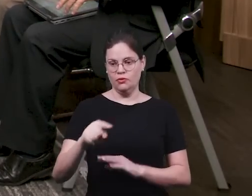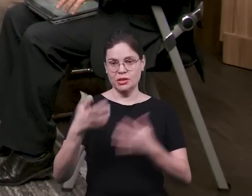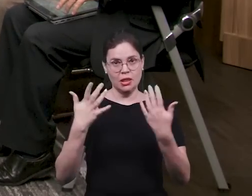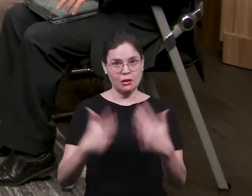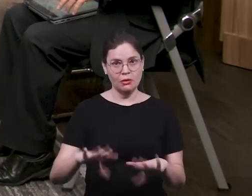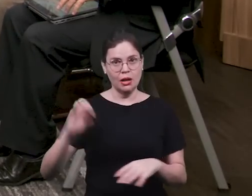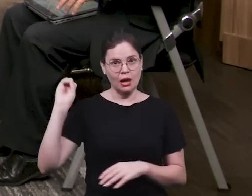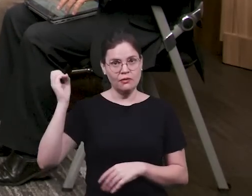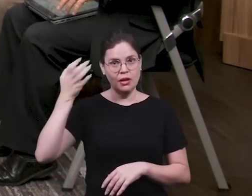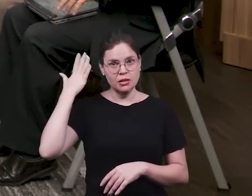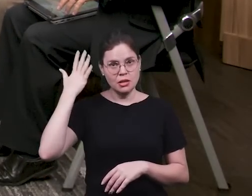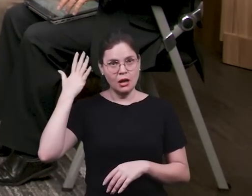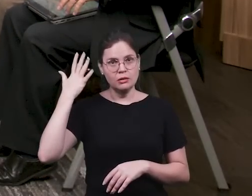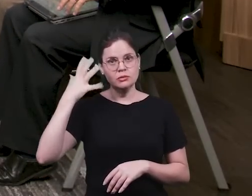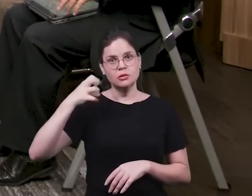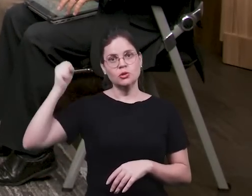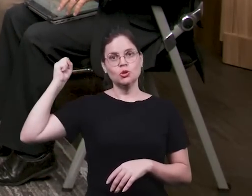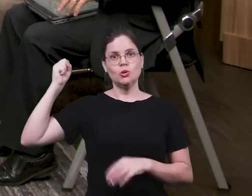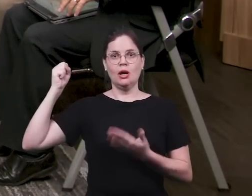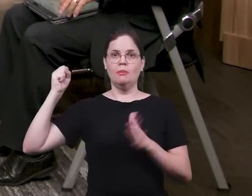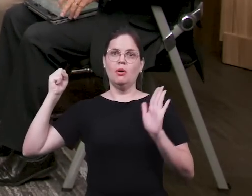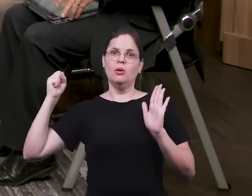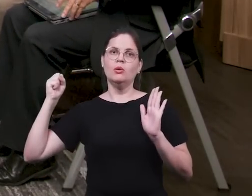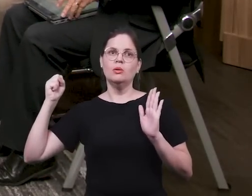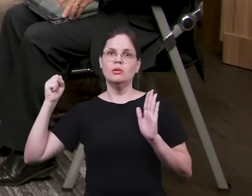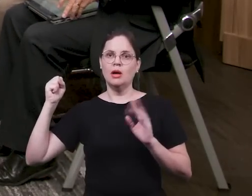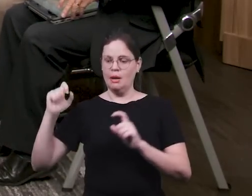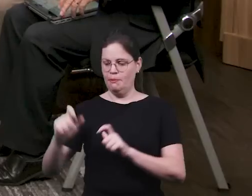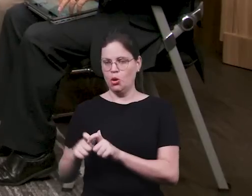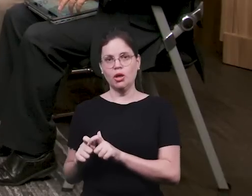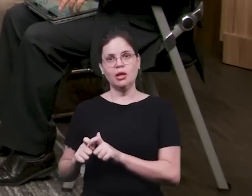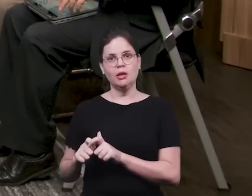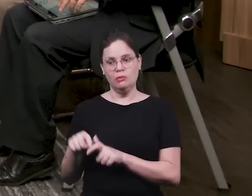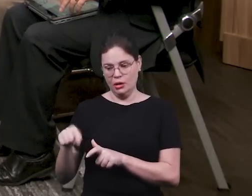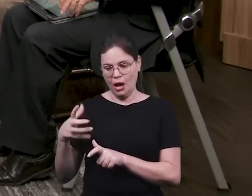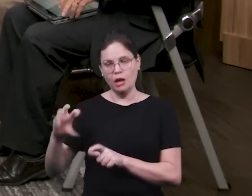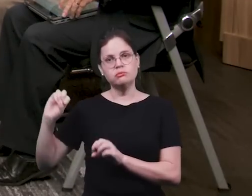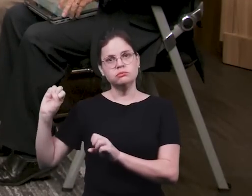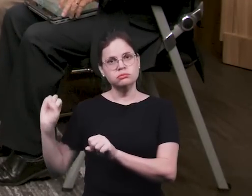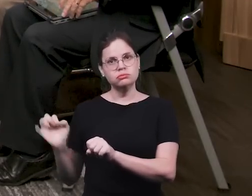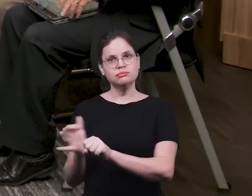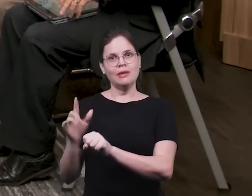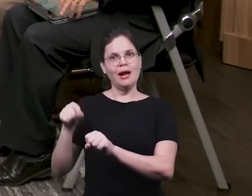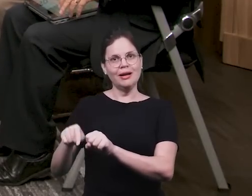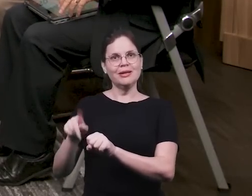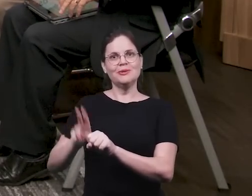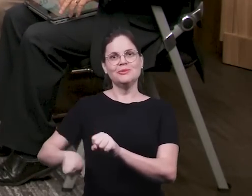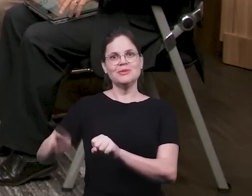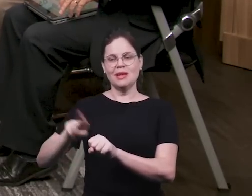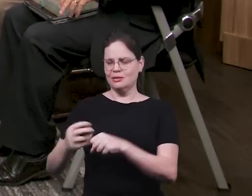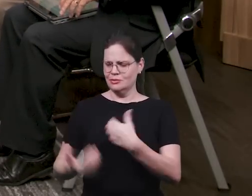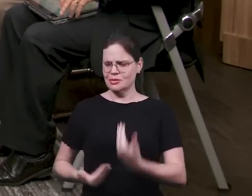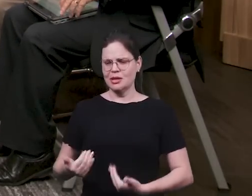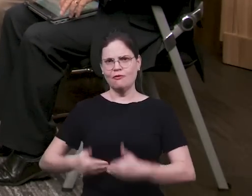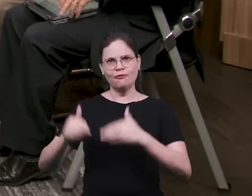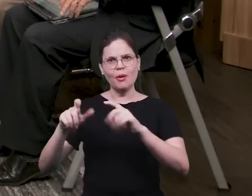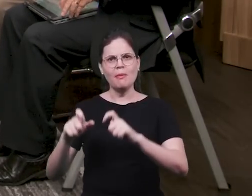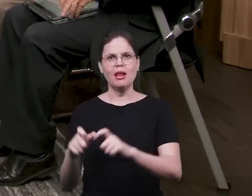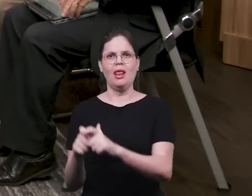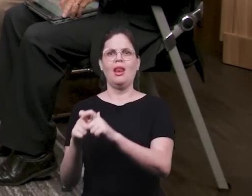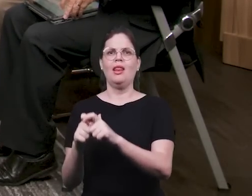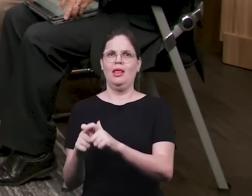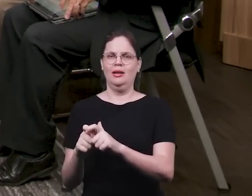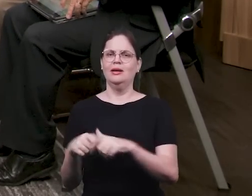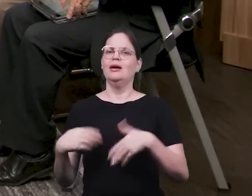querem revelação? Está encerrada a revelação para quem quiser. A igreja continuou usando os fiéis. Aí vem os